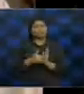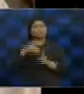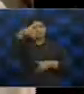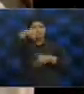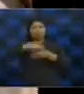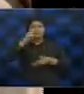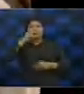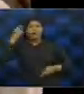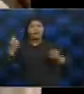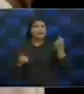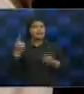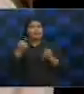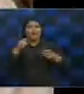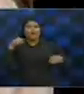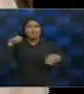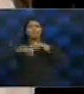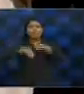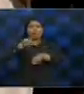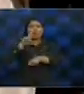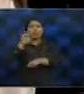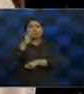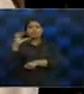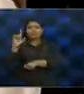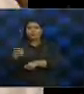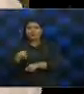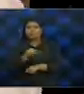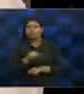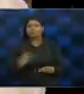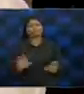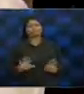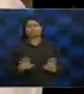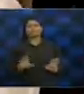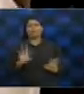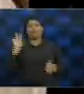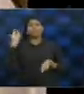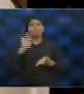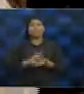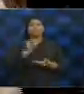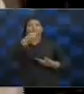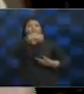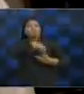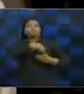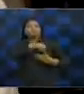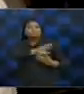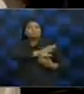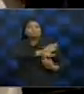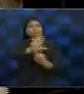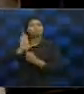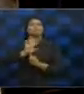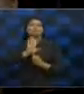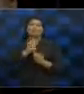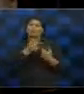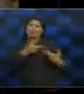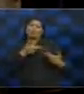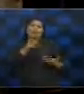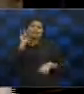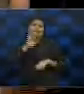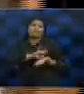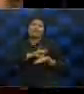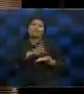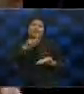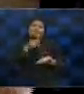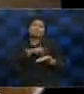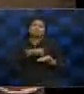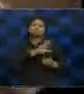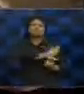tudo, eleição é verdades que a gente tem no coração que a gente mostra para o povo. Eu só tenho verdade no coração para mostrar para o meu povo.